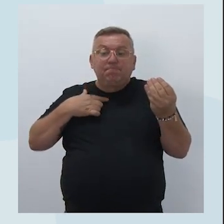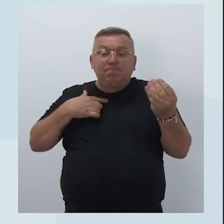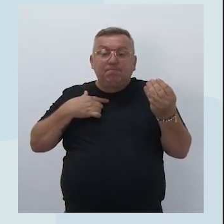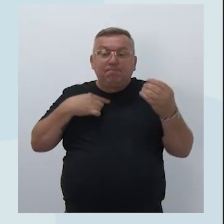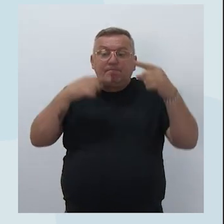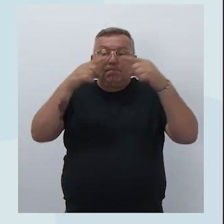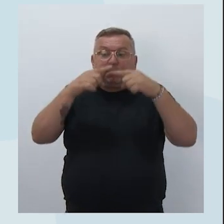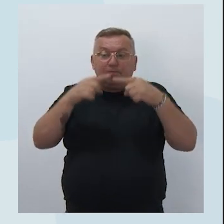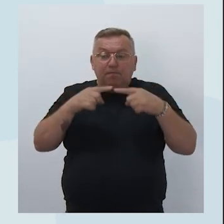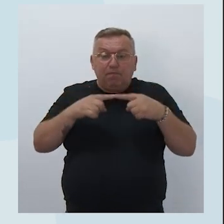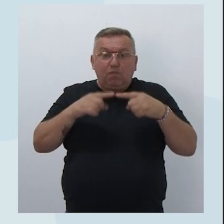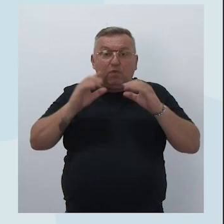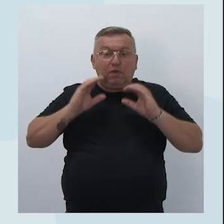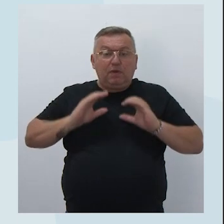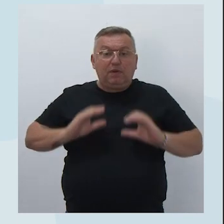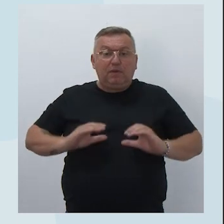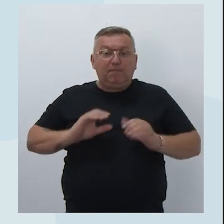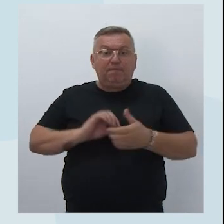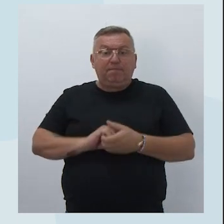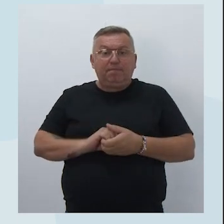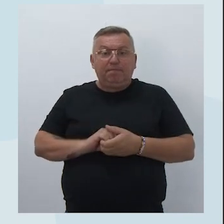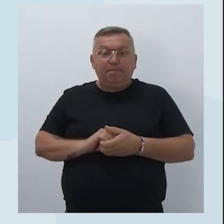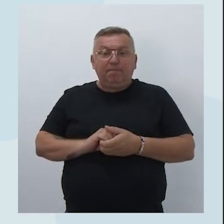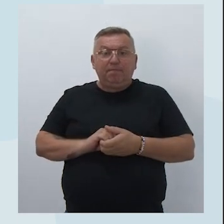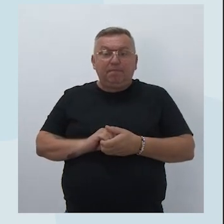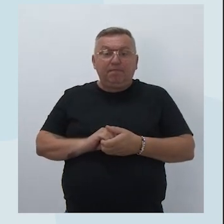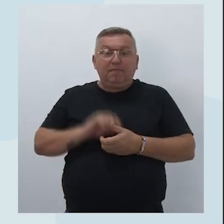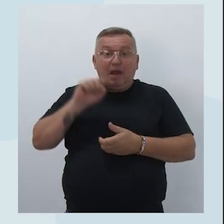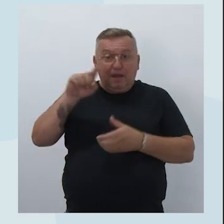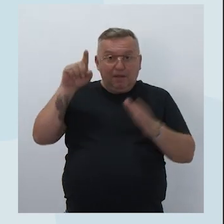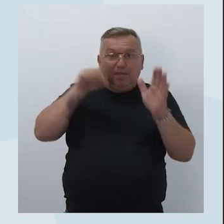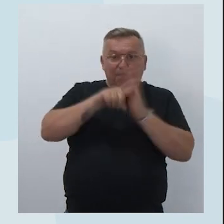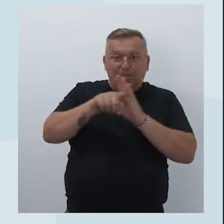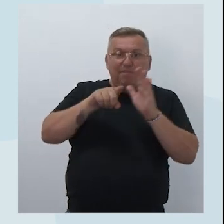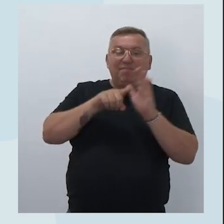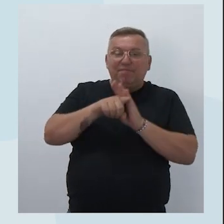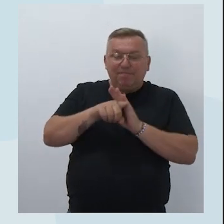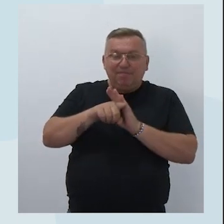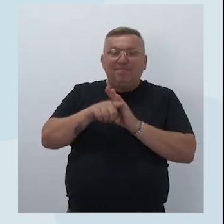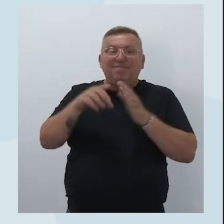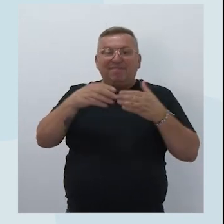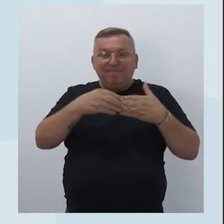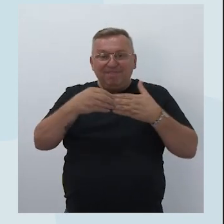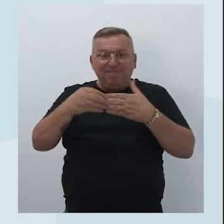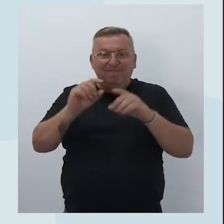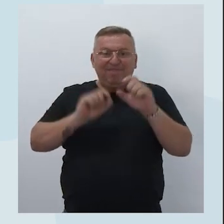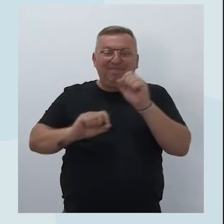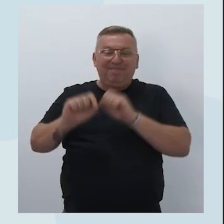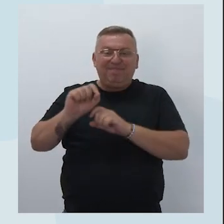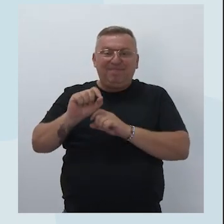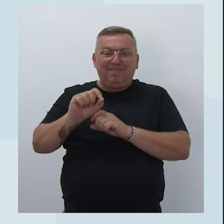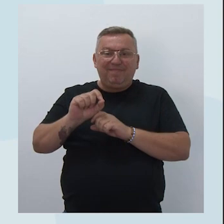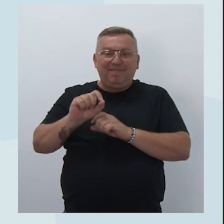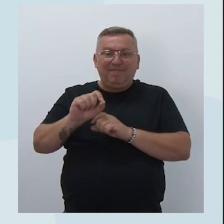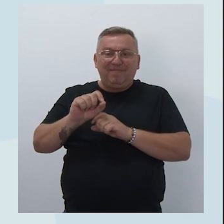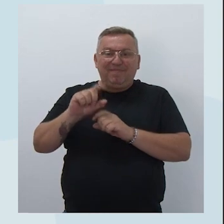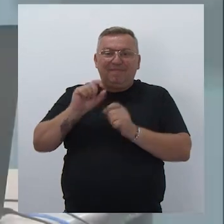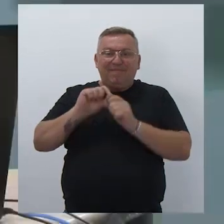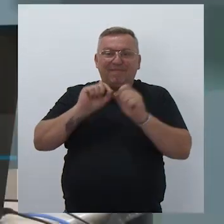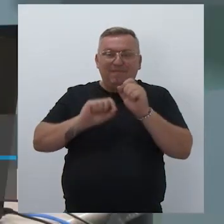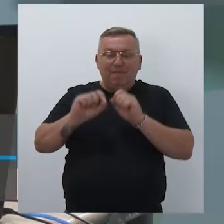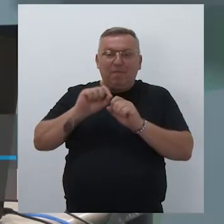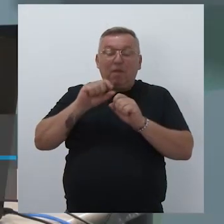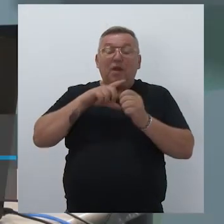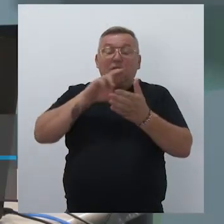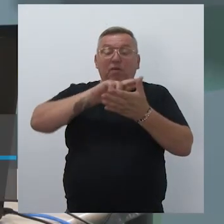ser compatibilizados com a cidadania? Essa pergunta norteadora, ela circulou entre